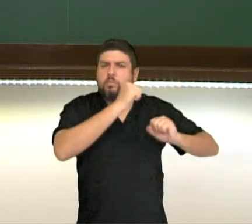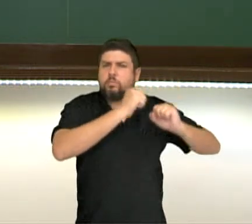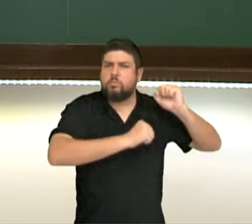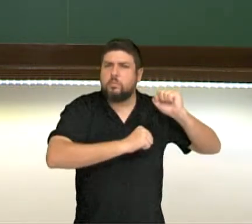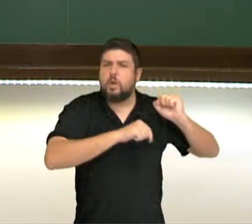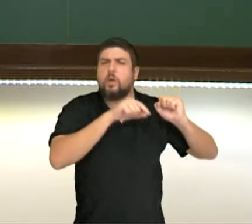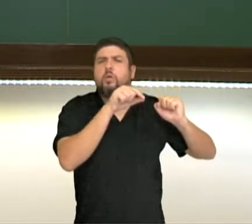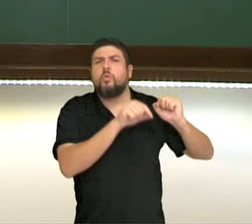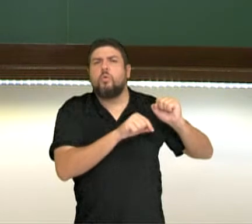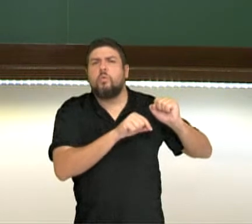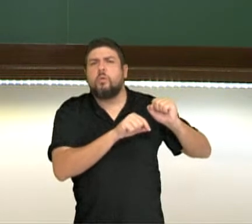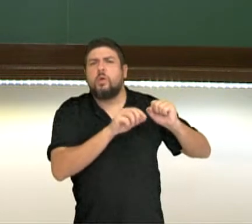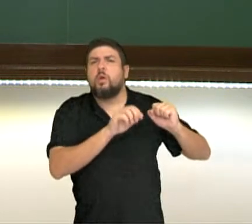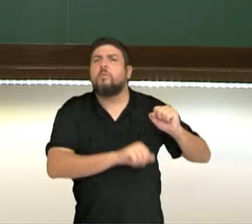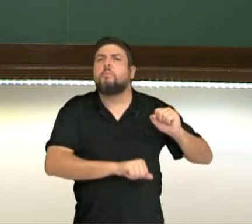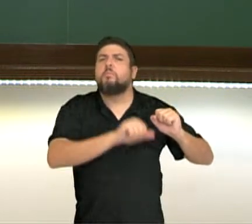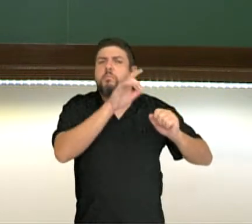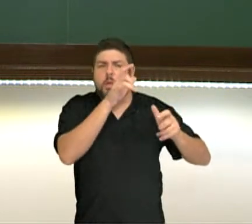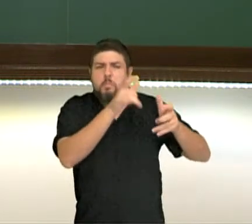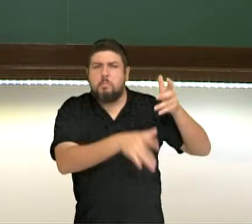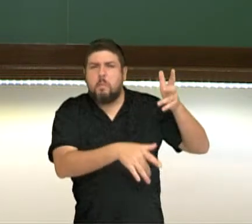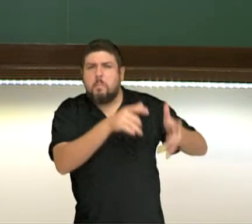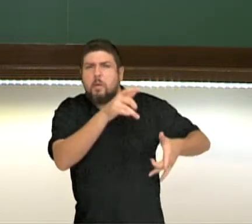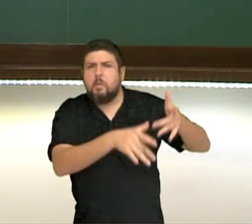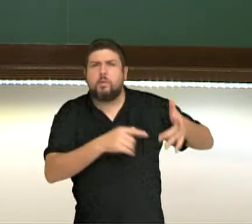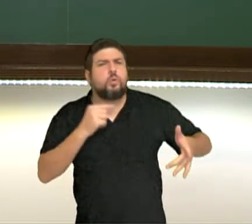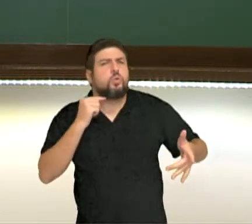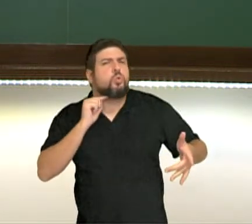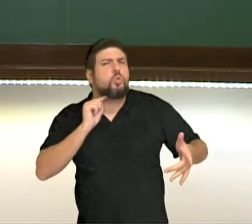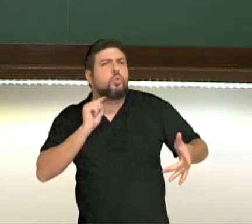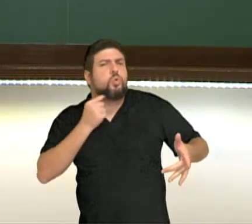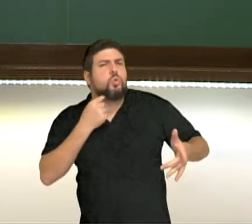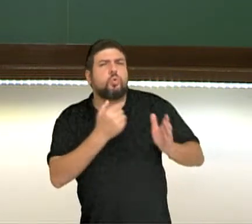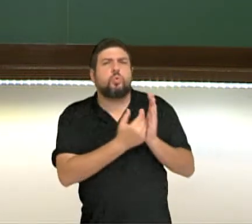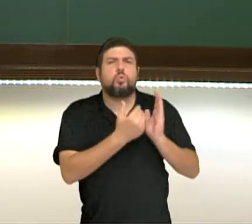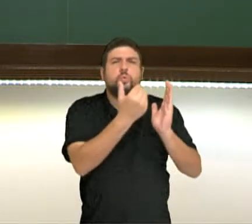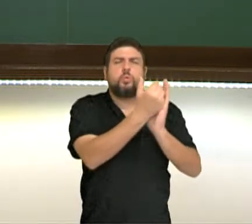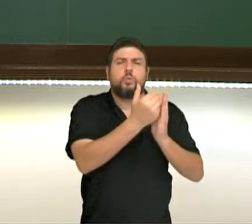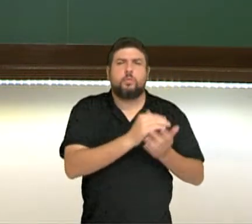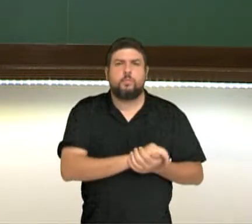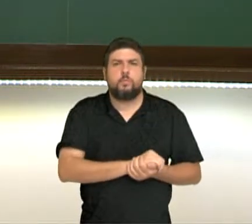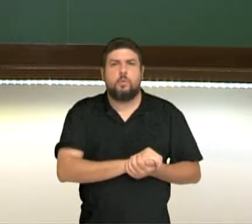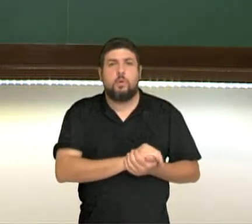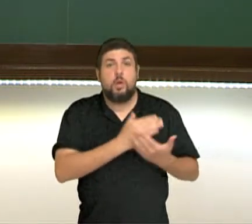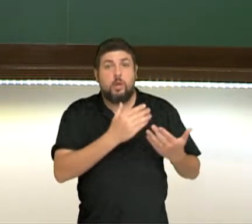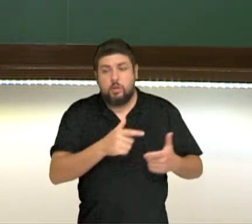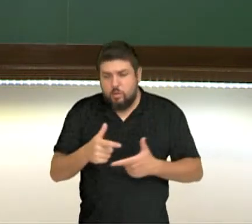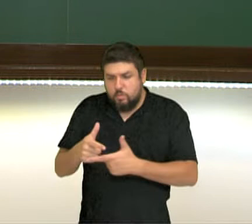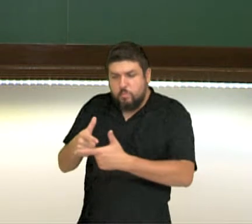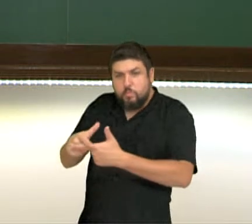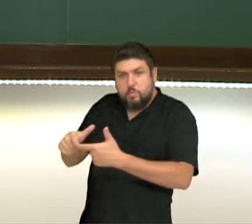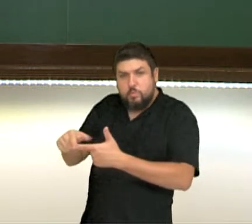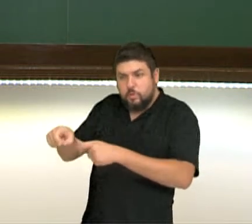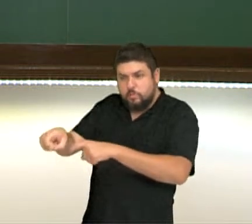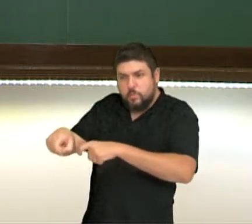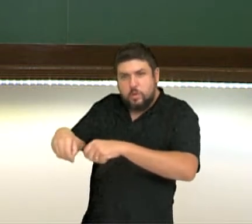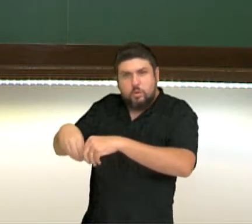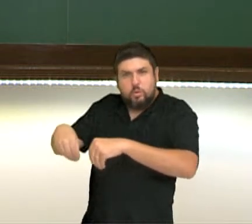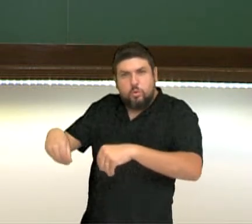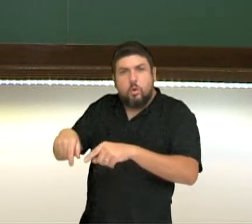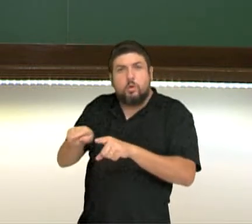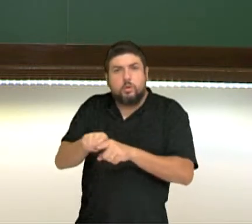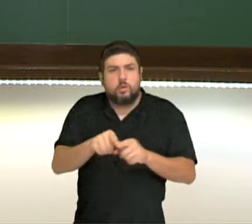ali então maior quantidade de poluição tá então vai danificar só o solo vai danificar o